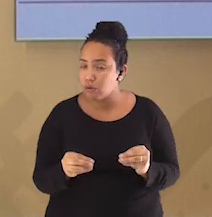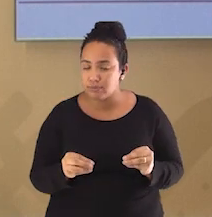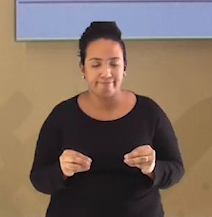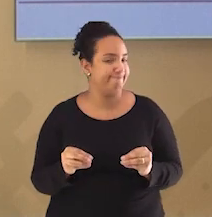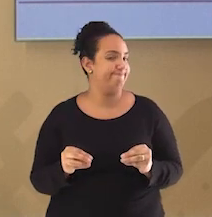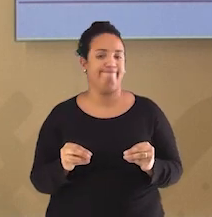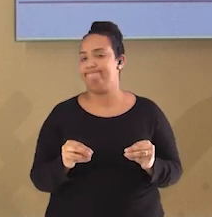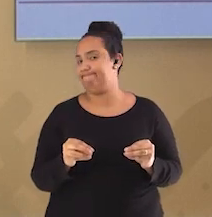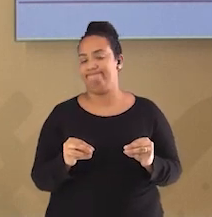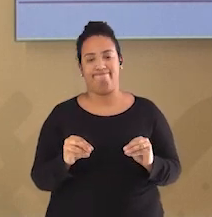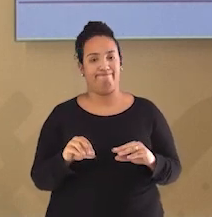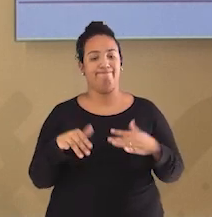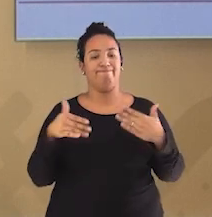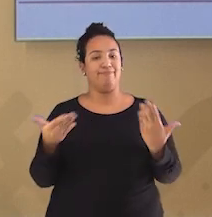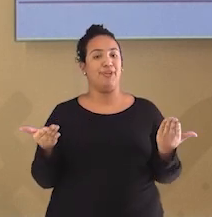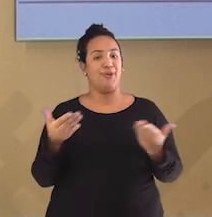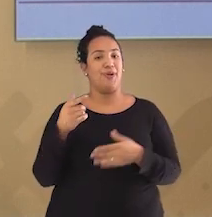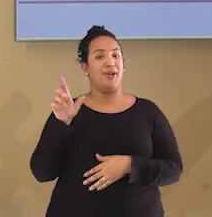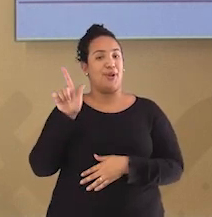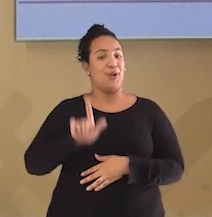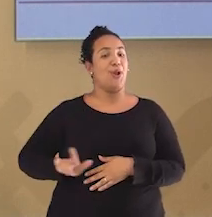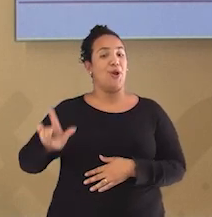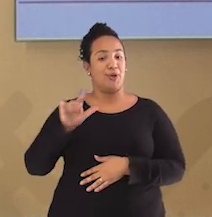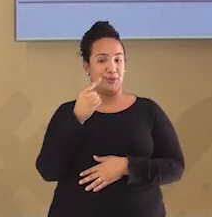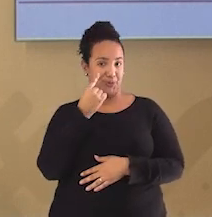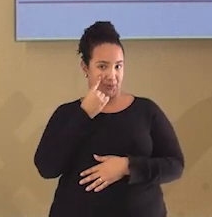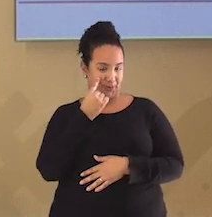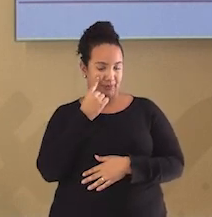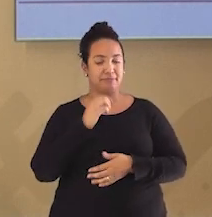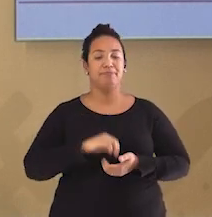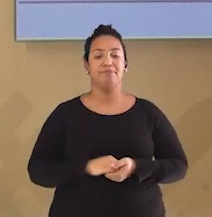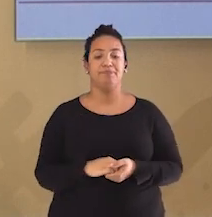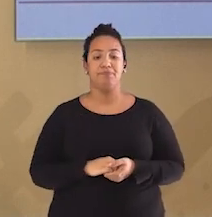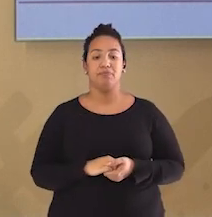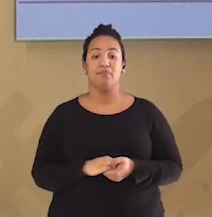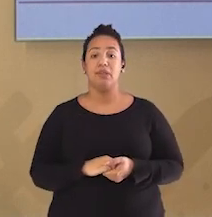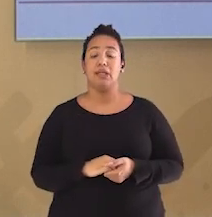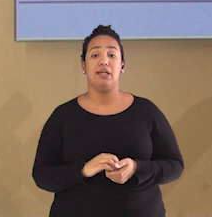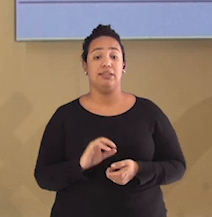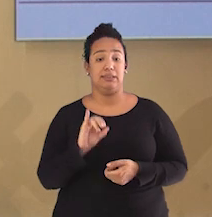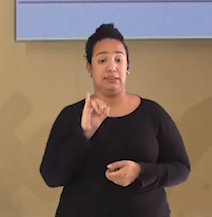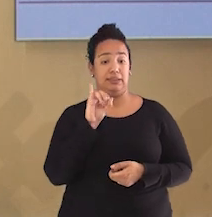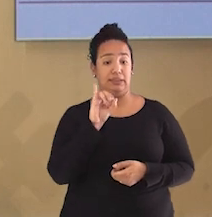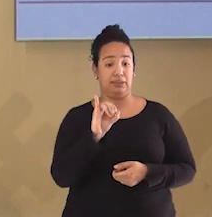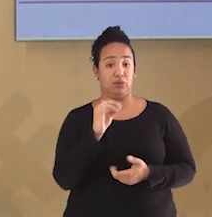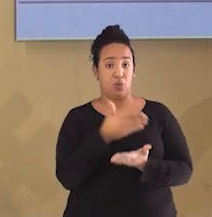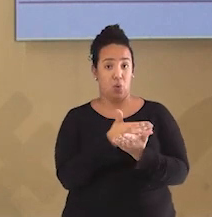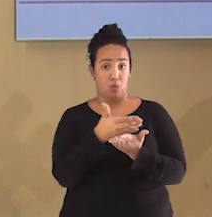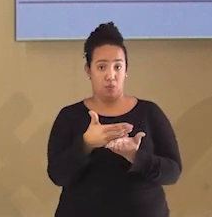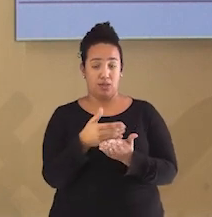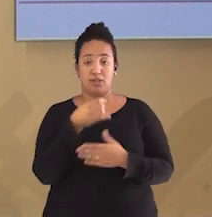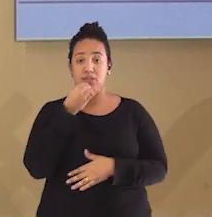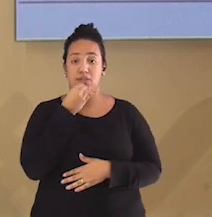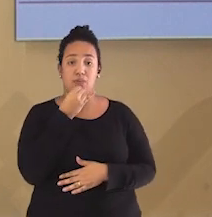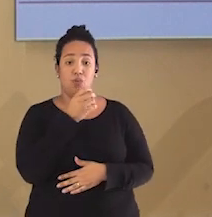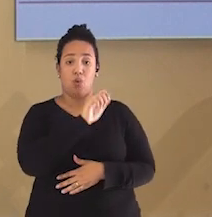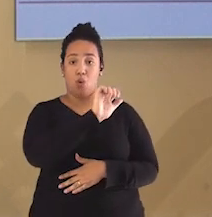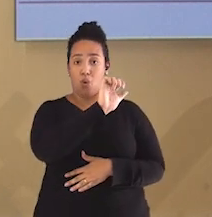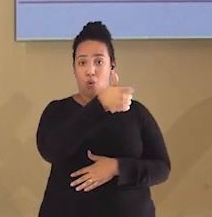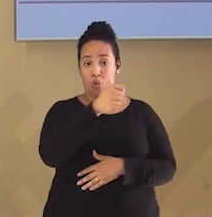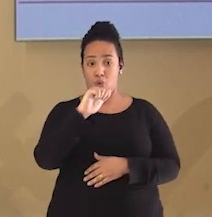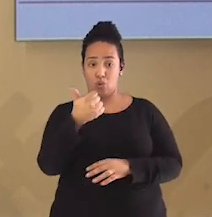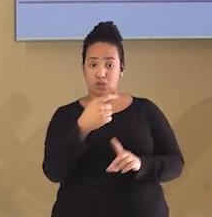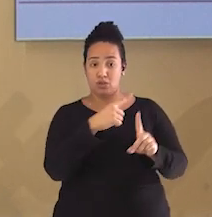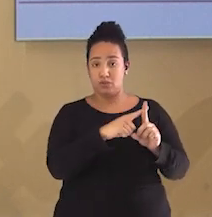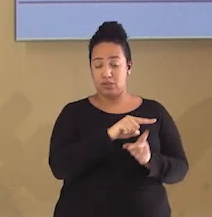É claro que não. Aí que entra a nossa lógica. Veja, quando começamos a multiplicar 11 vezes